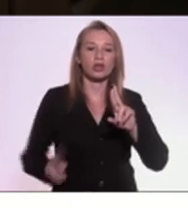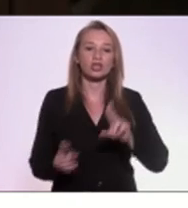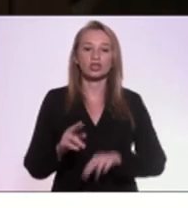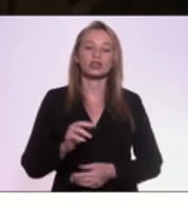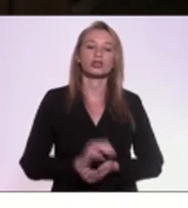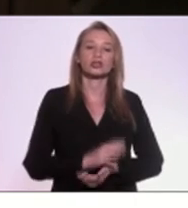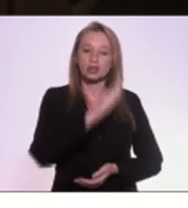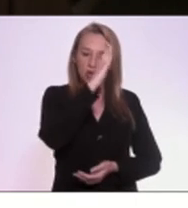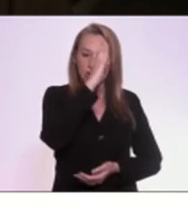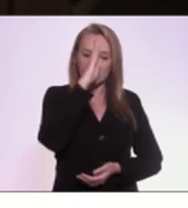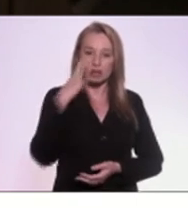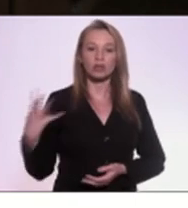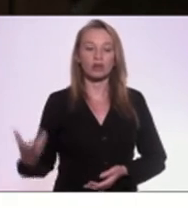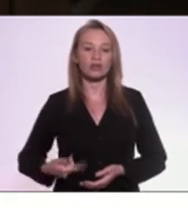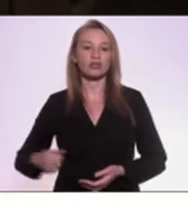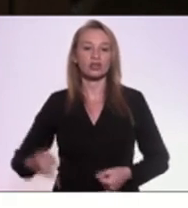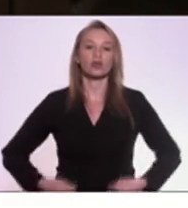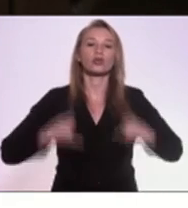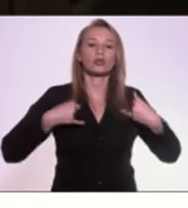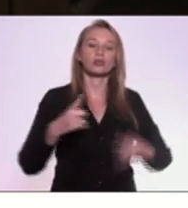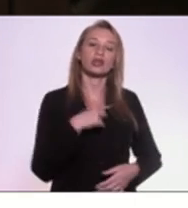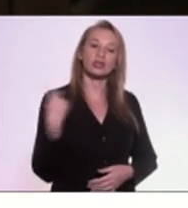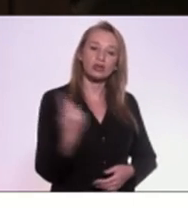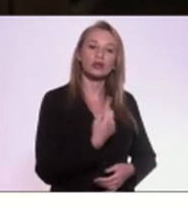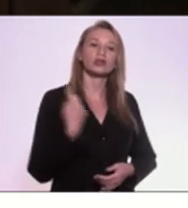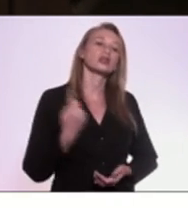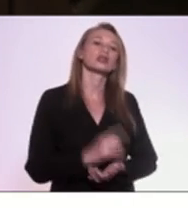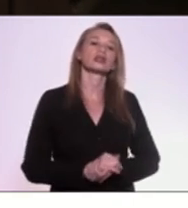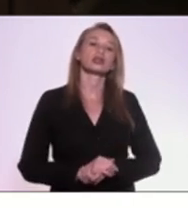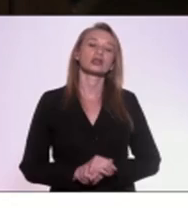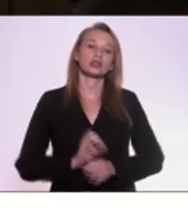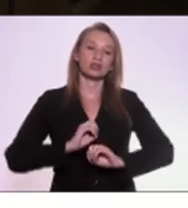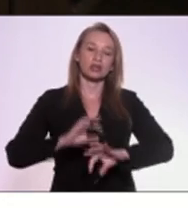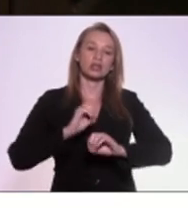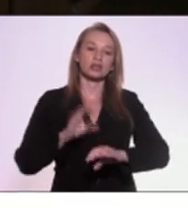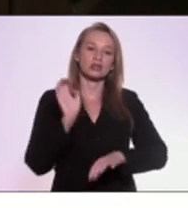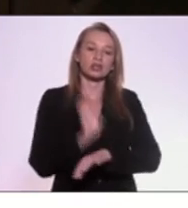academicamente muito qualificado e um orgulho para todos nós que militamos no campo da educação aqui nesse estado. Obrigado, Renato.